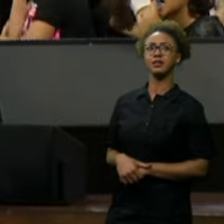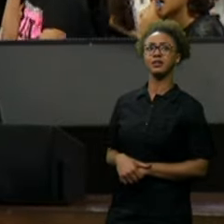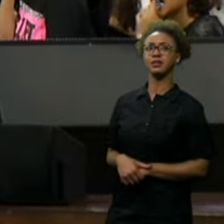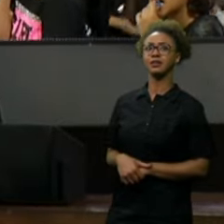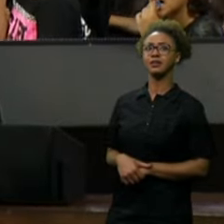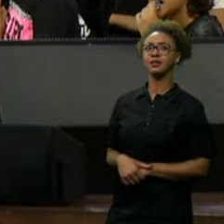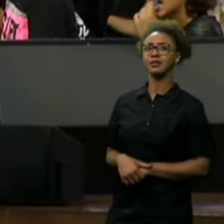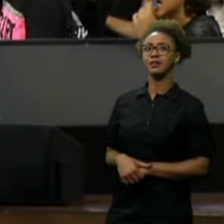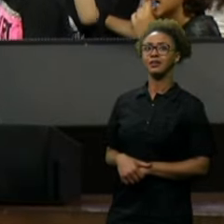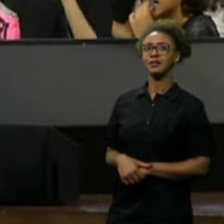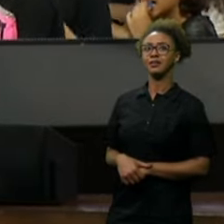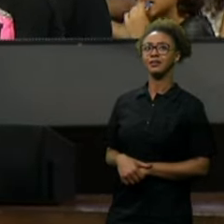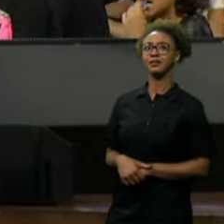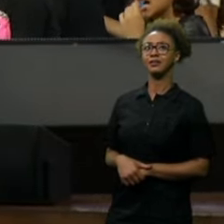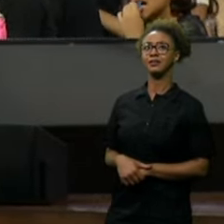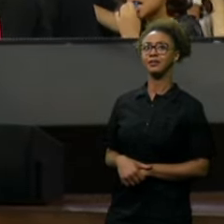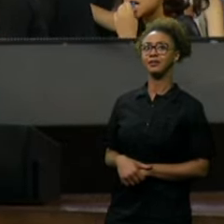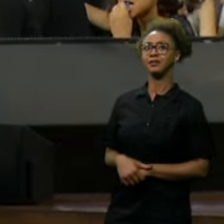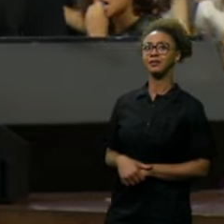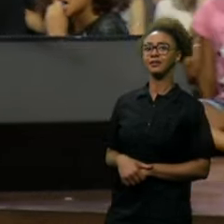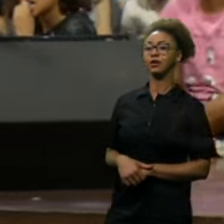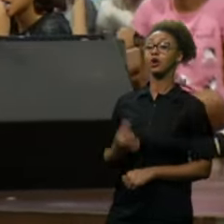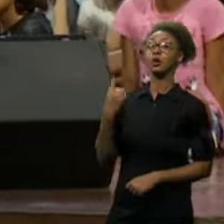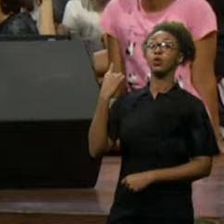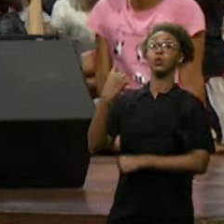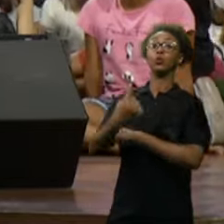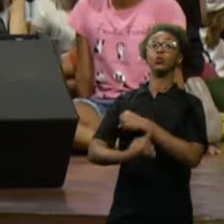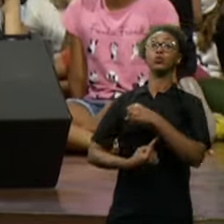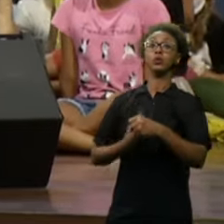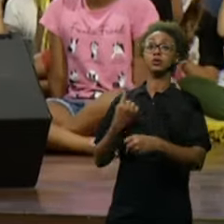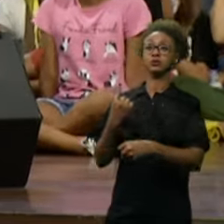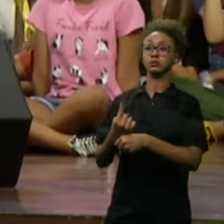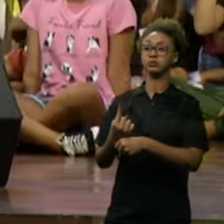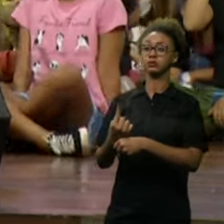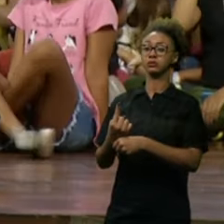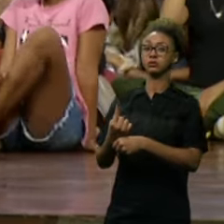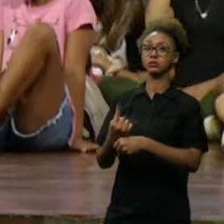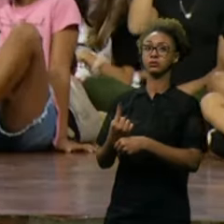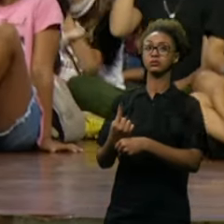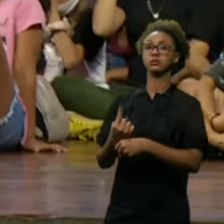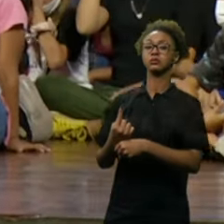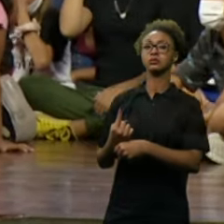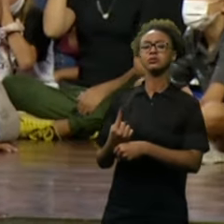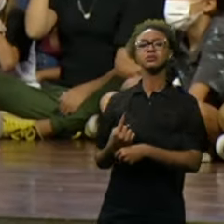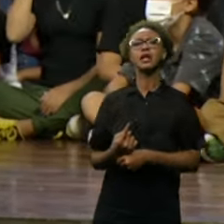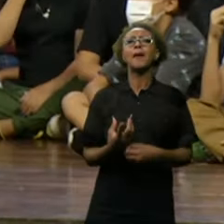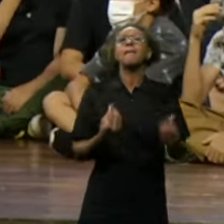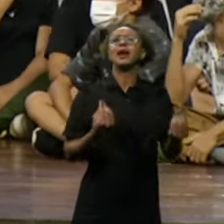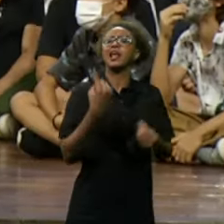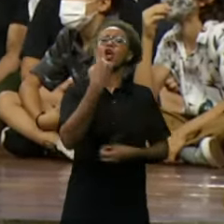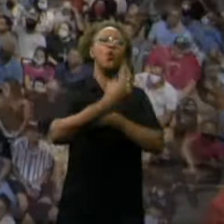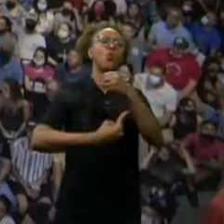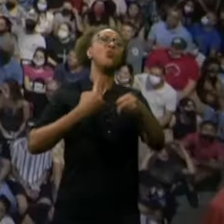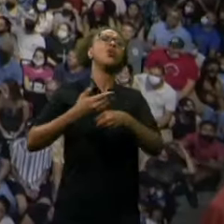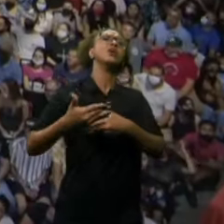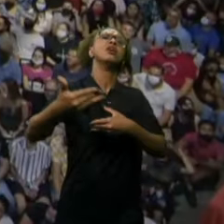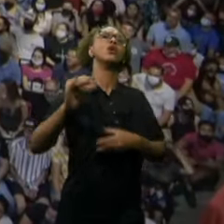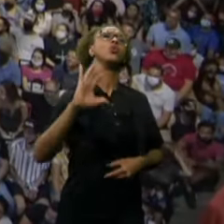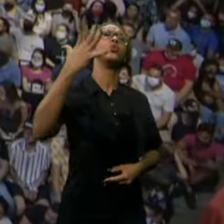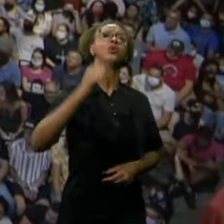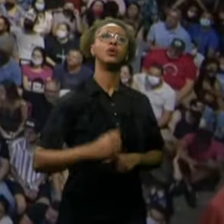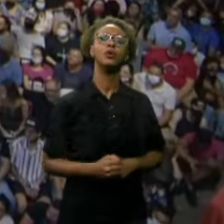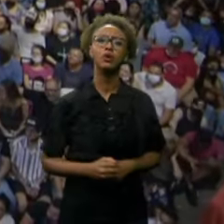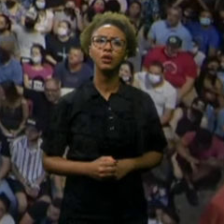há um ano Camila um ano para que mas aqui